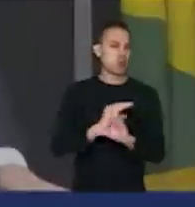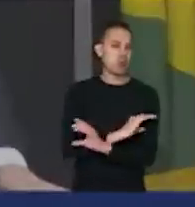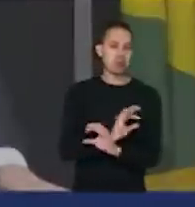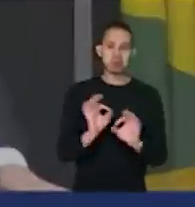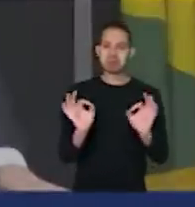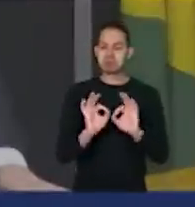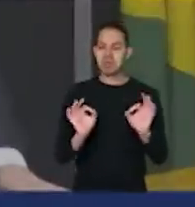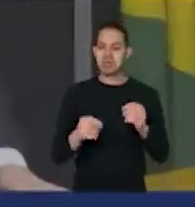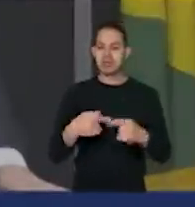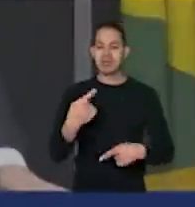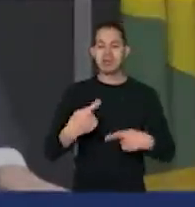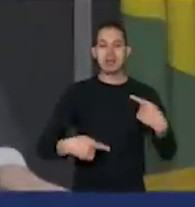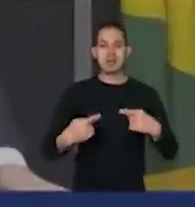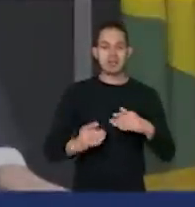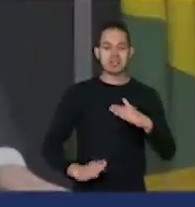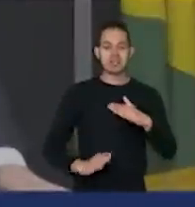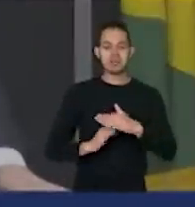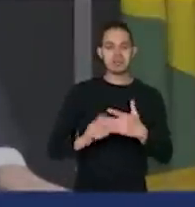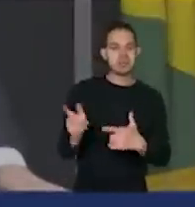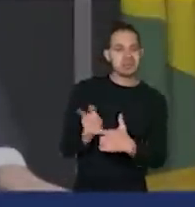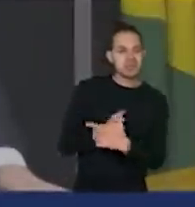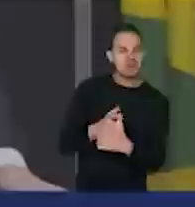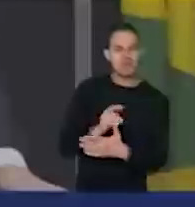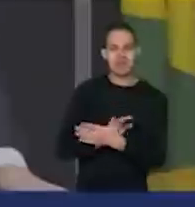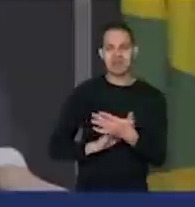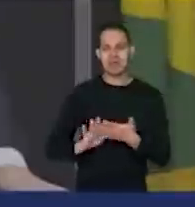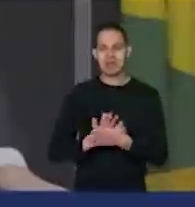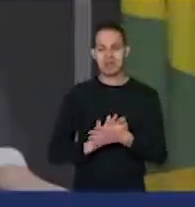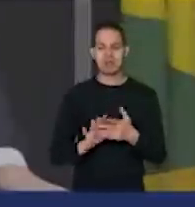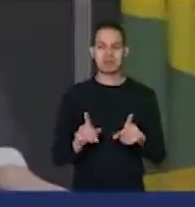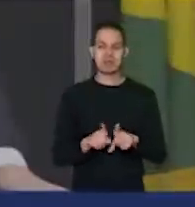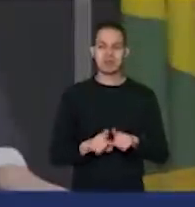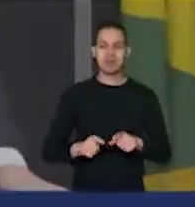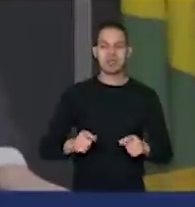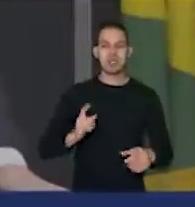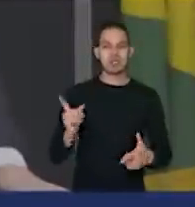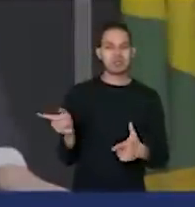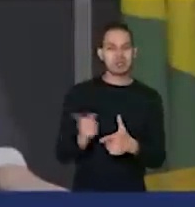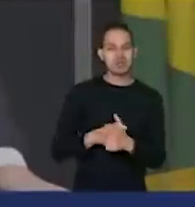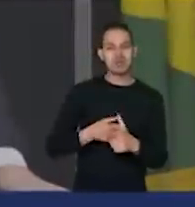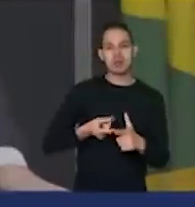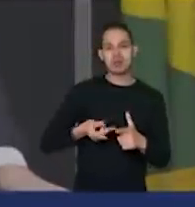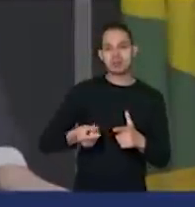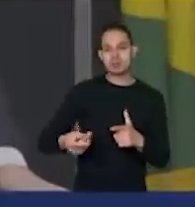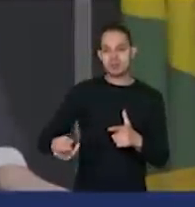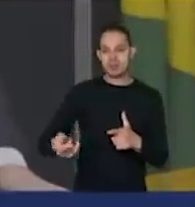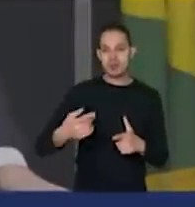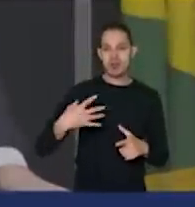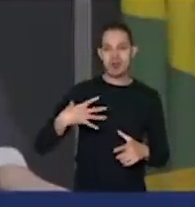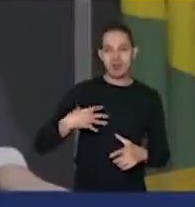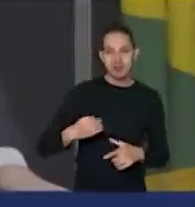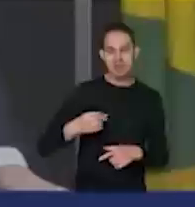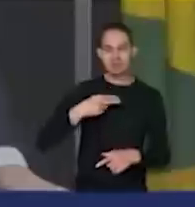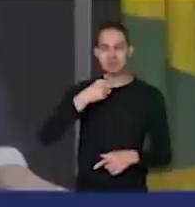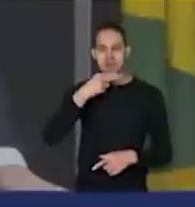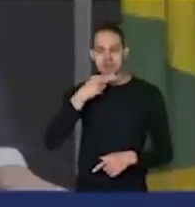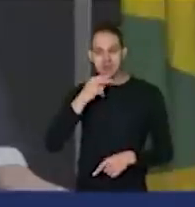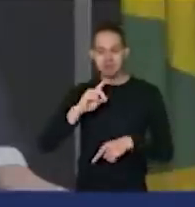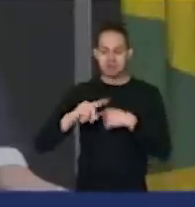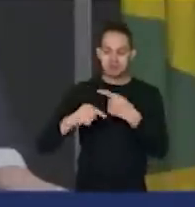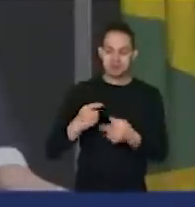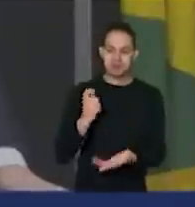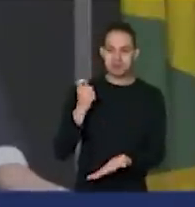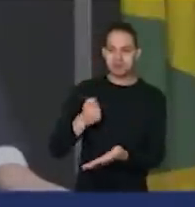sequer debate limite de dívida. A gente se endivida infinitamente, os nossos filhos, os nossos netos vão pagar, e o meu ainda